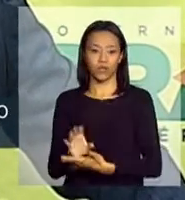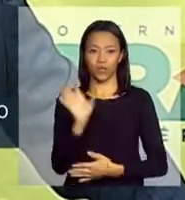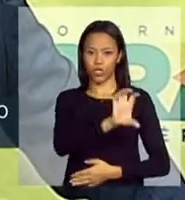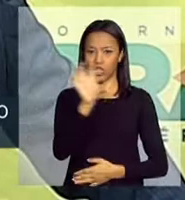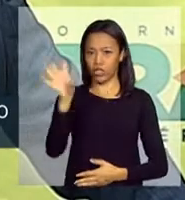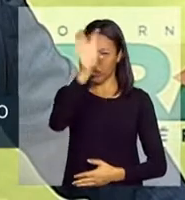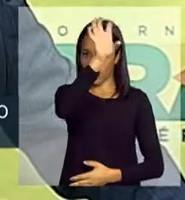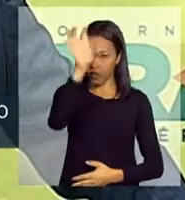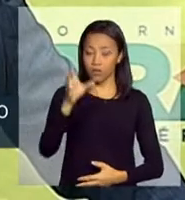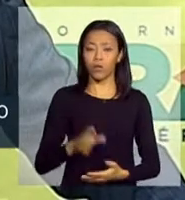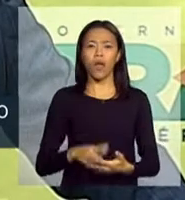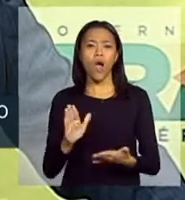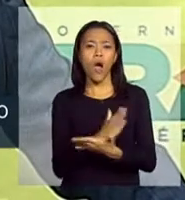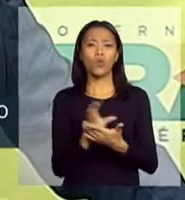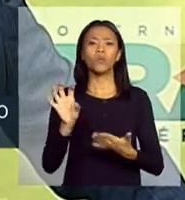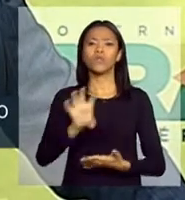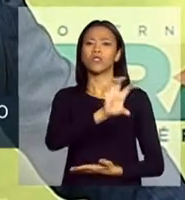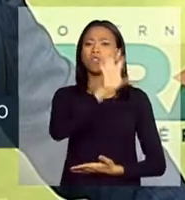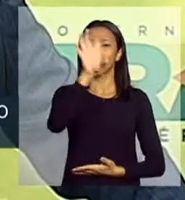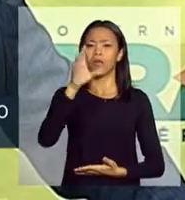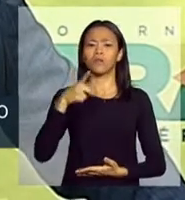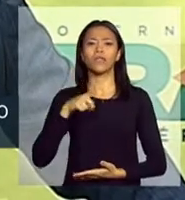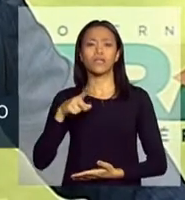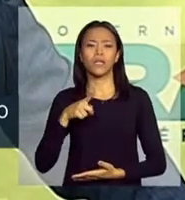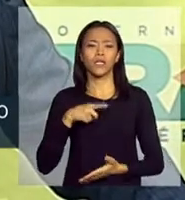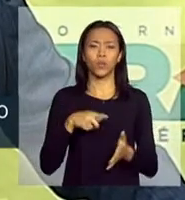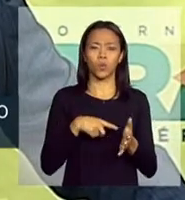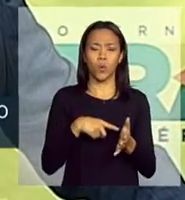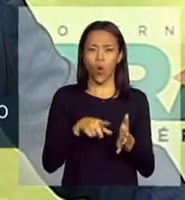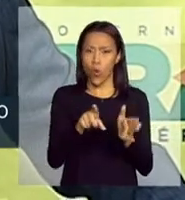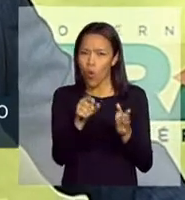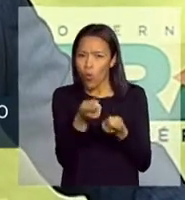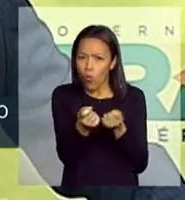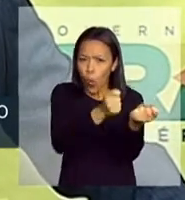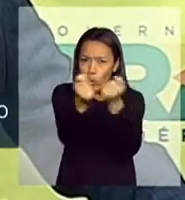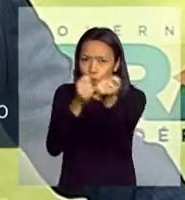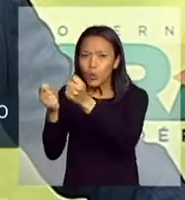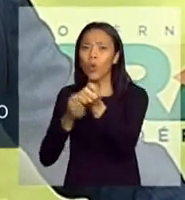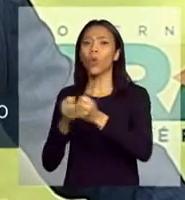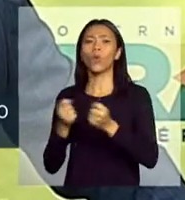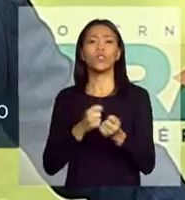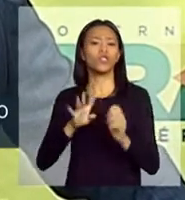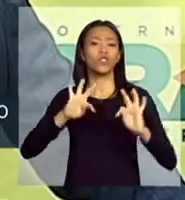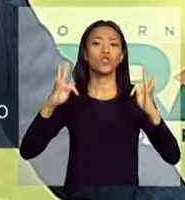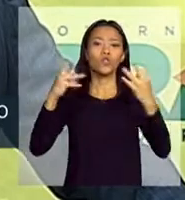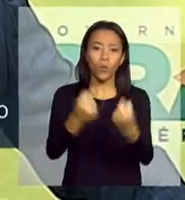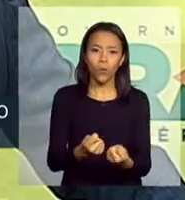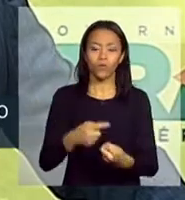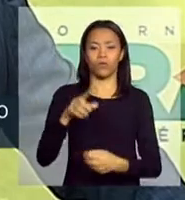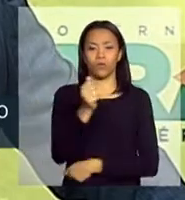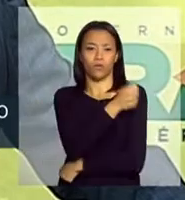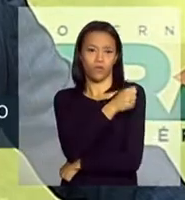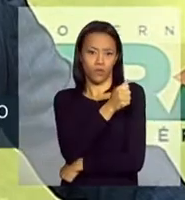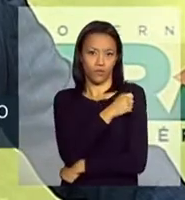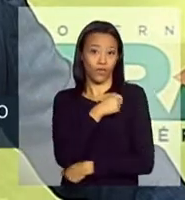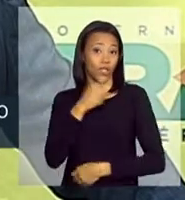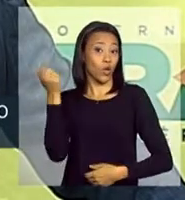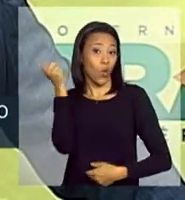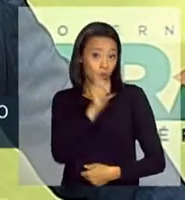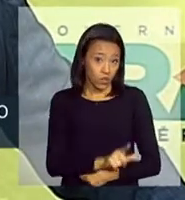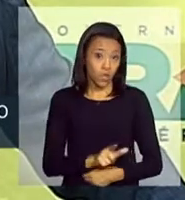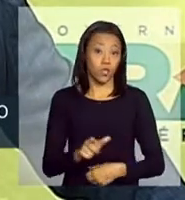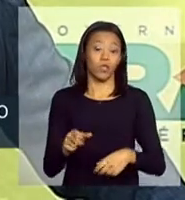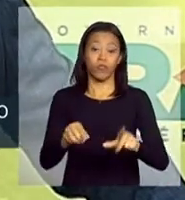estados estão fazendo o monitoramento individualizado de todos os estudantes concluintes do ensino médio